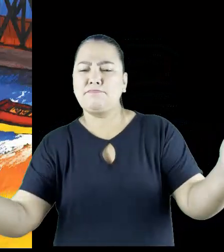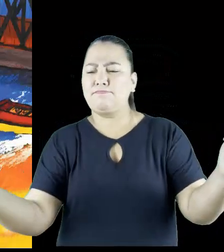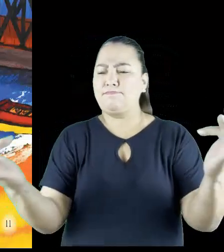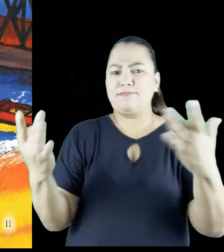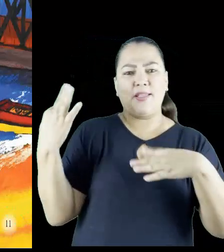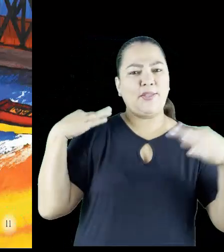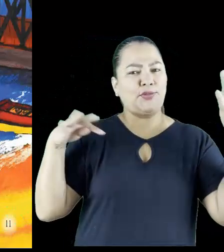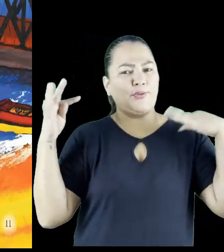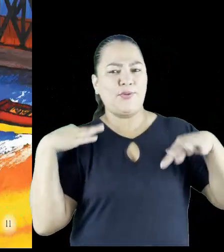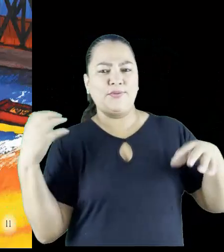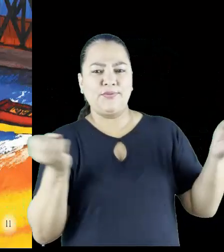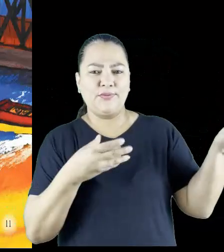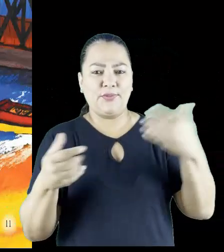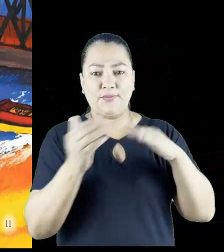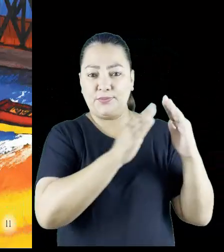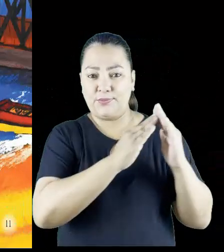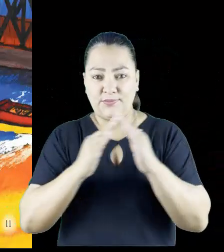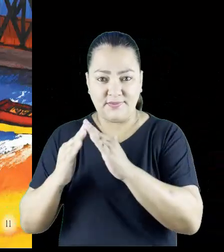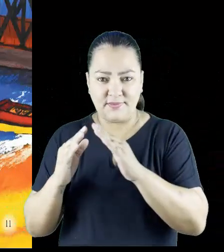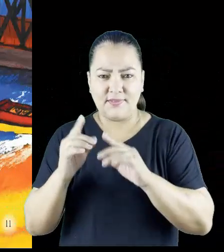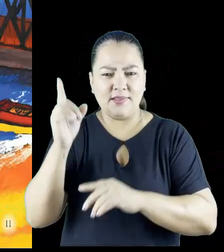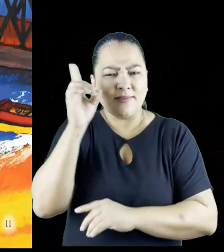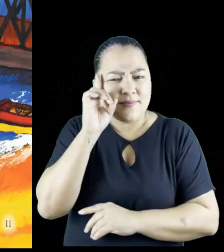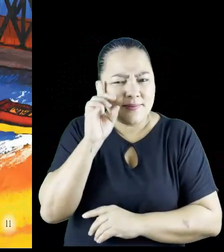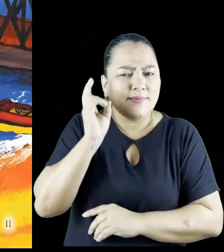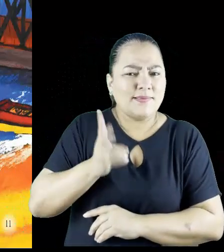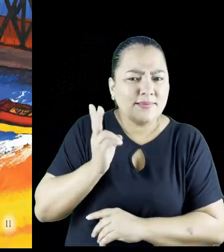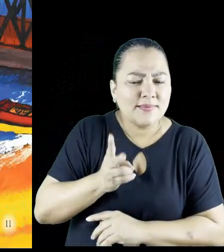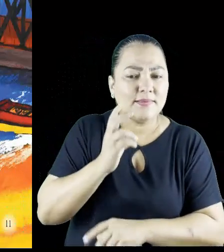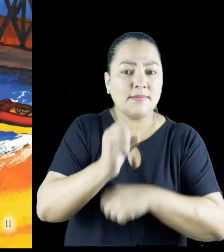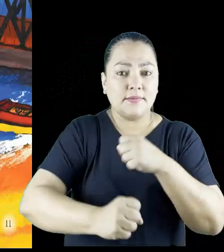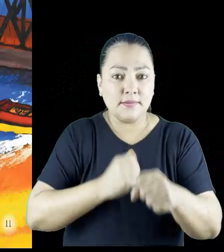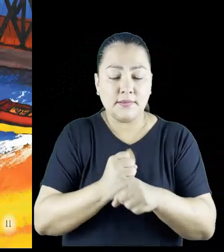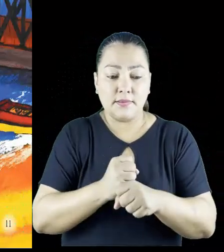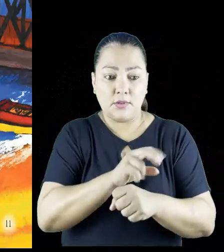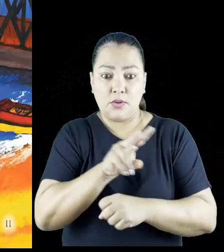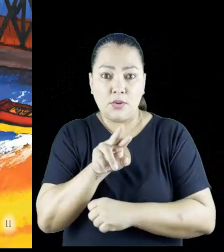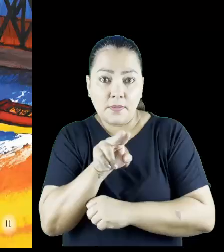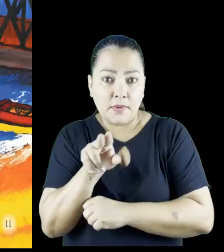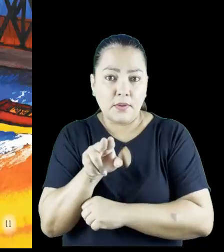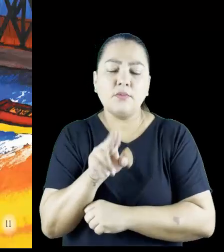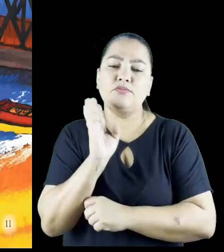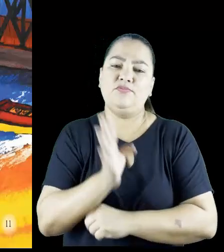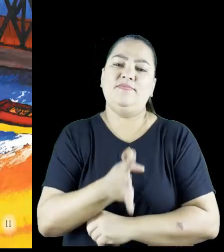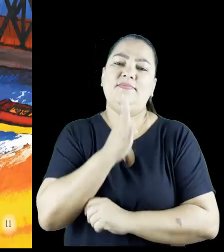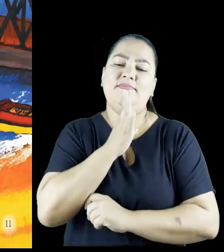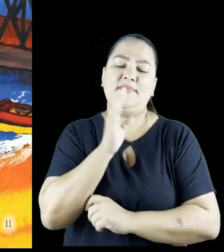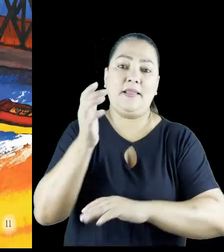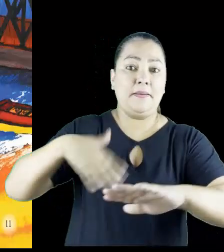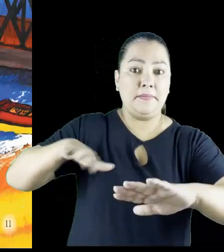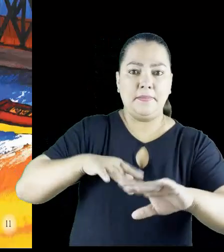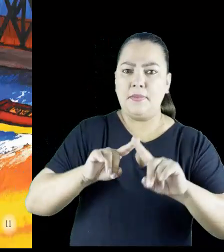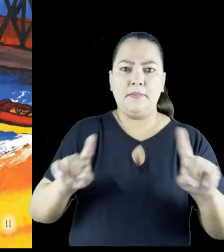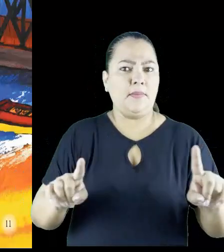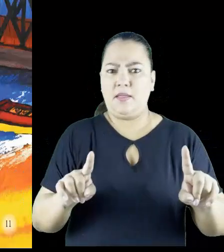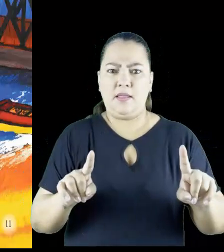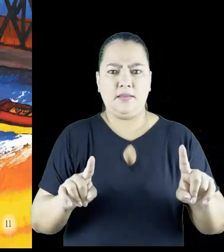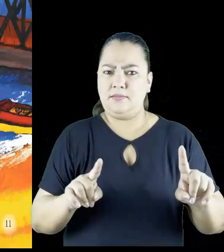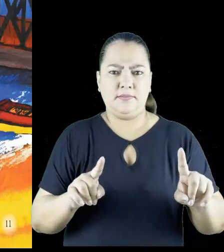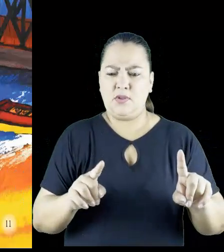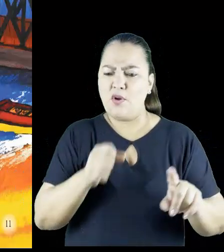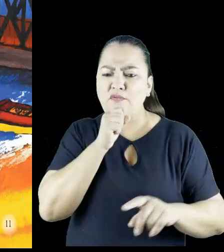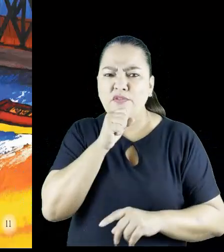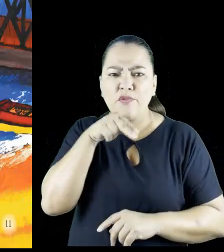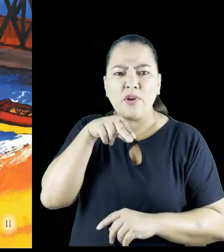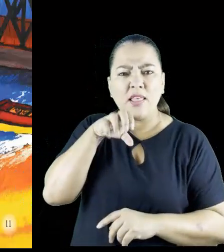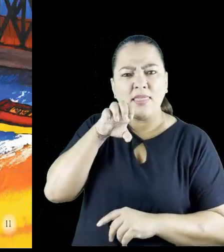lugar que atrai milhares de turistas e novos moradores todos os anos. Os irmãos conheciam a praia, mas não